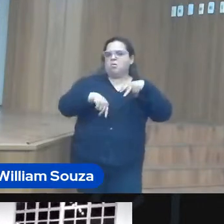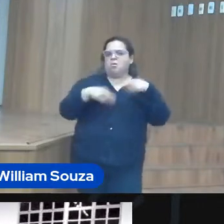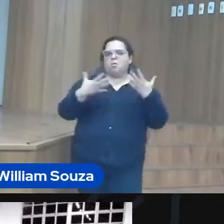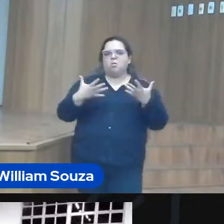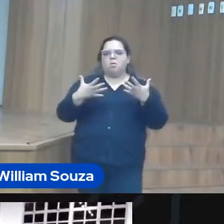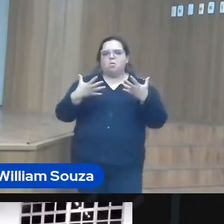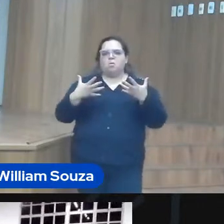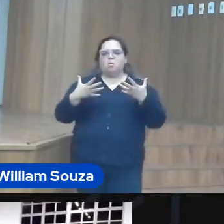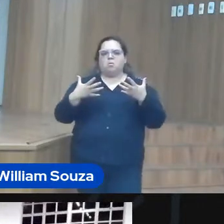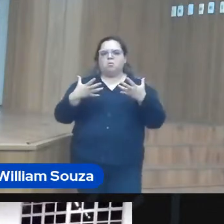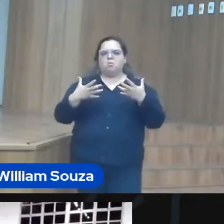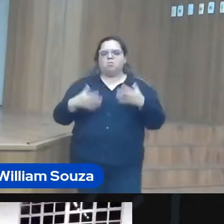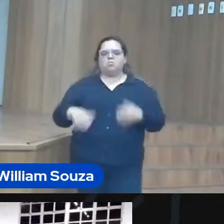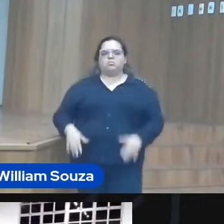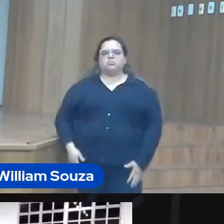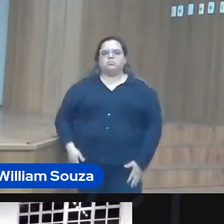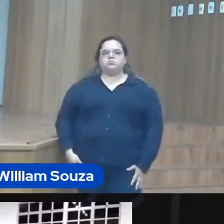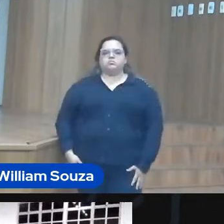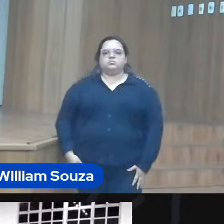características